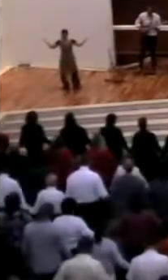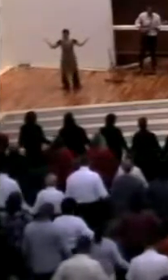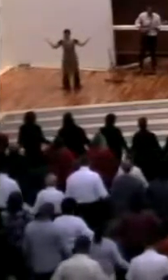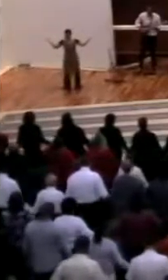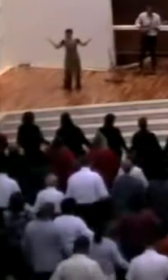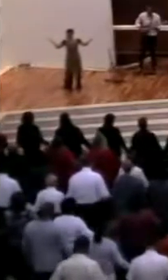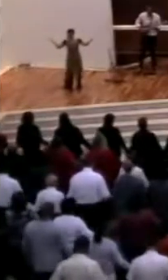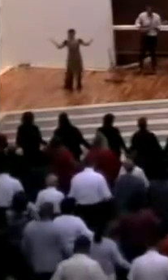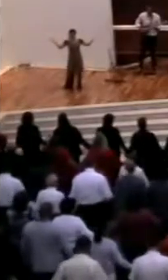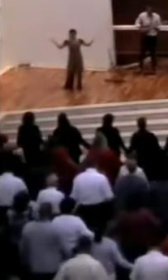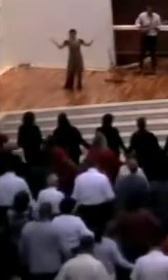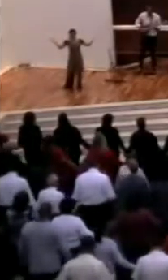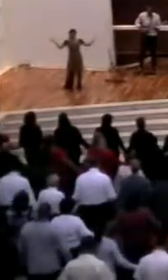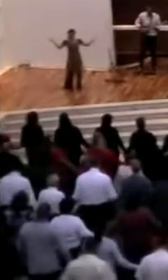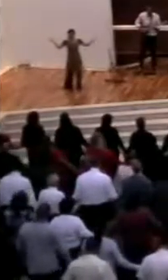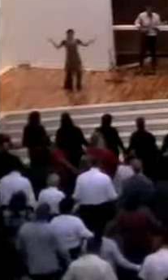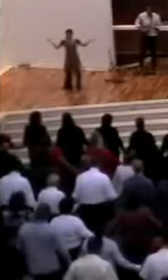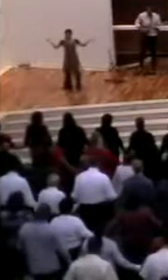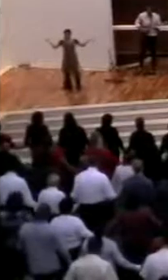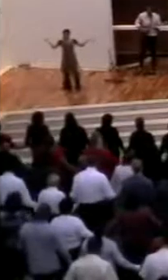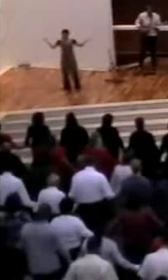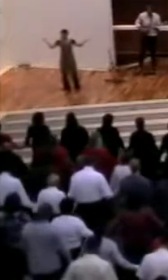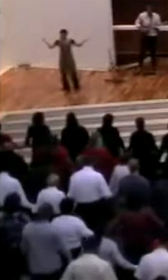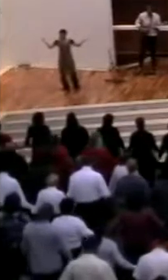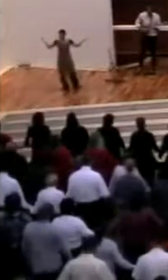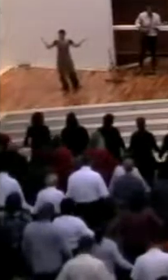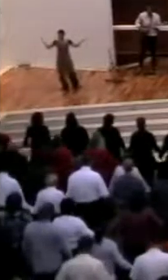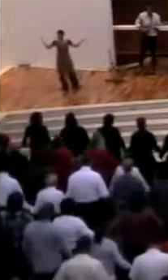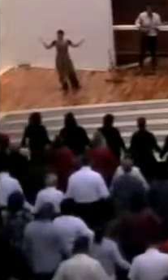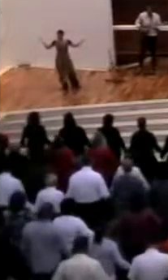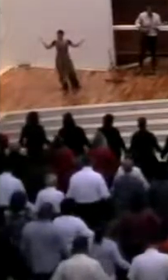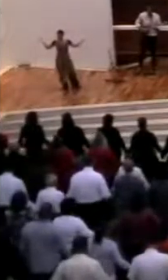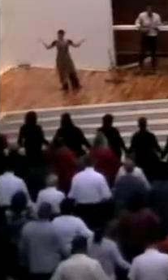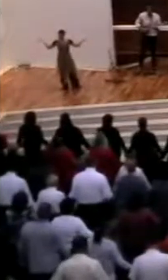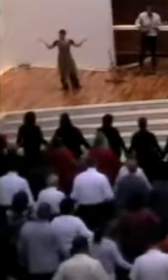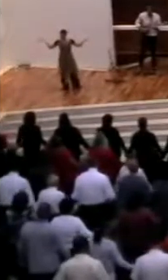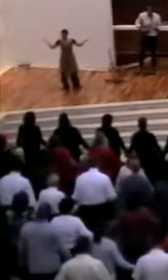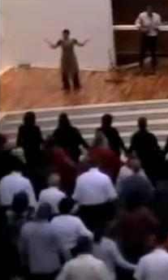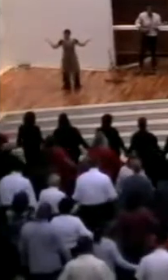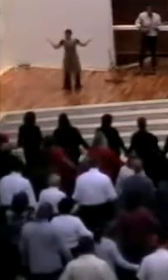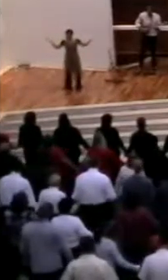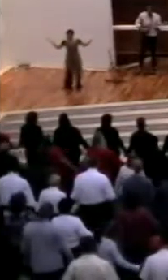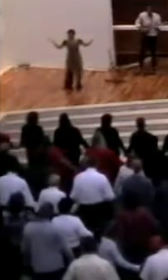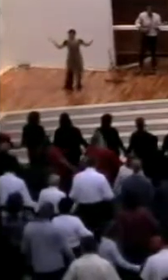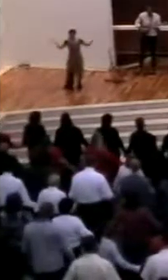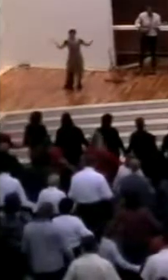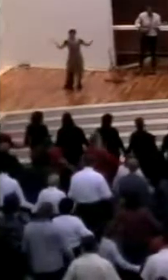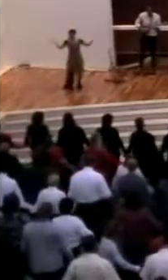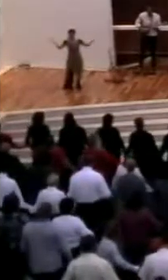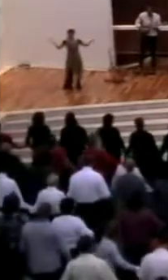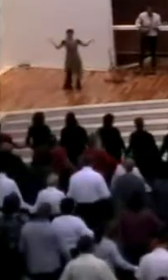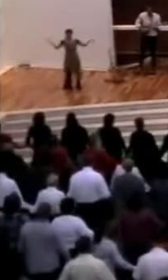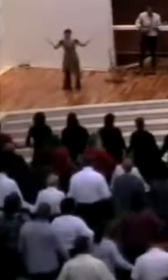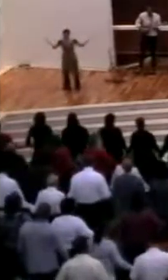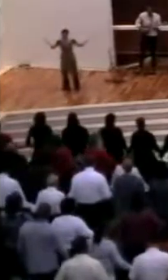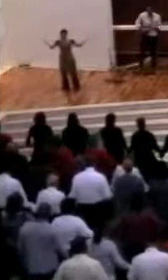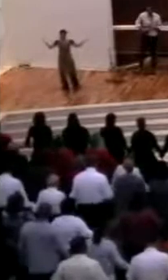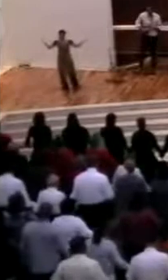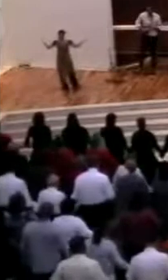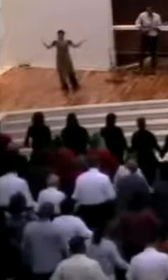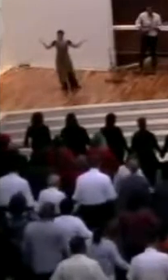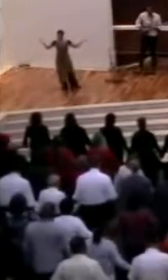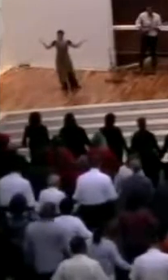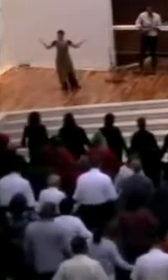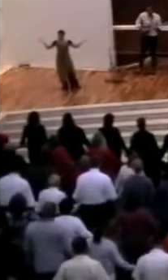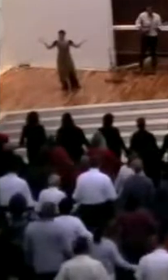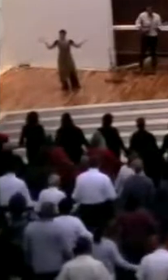Seja louvado o teu nome. Nós te agradecemos, nós te adoramos em nome de Jesus,